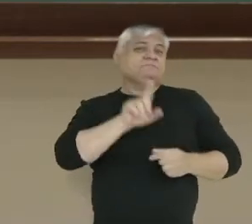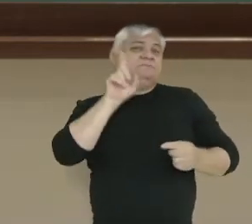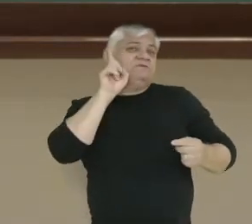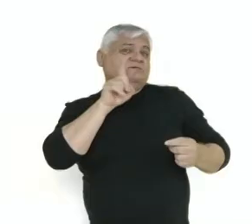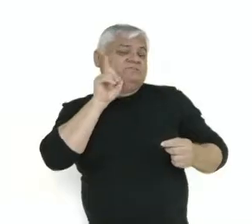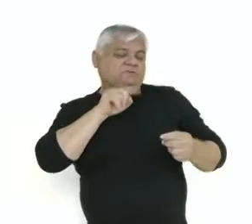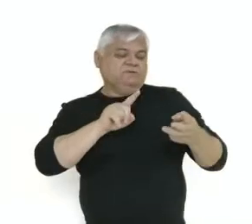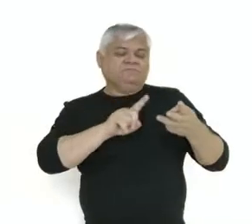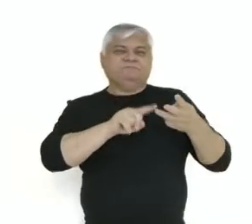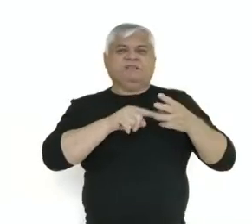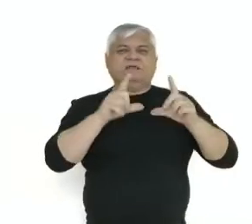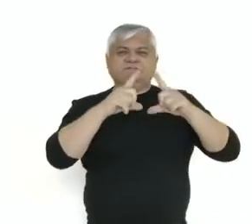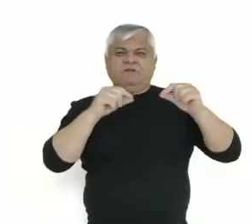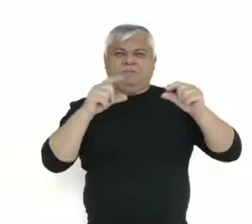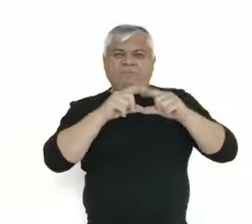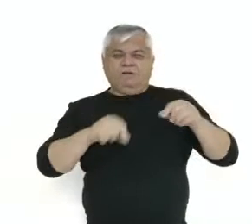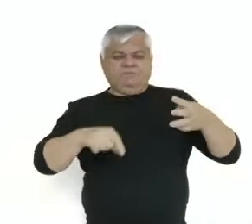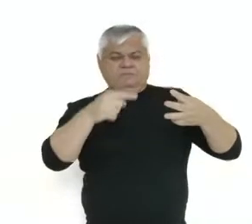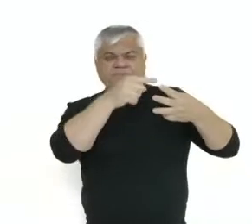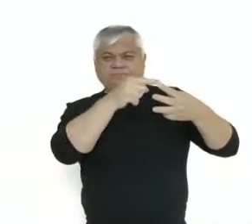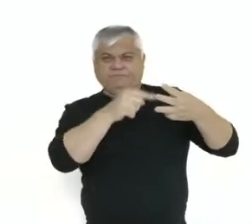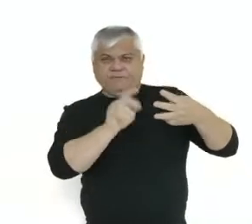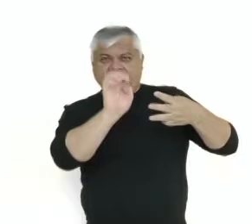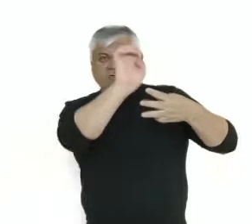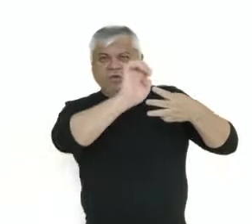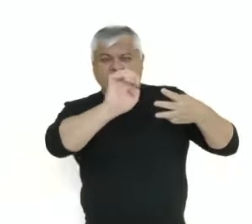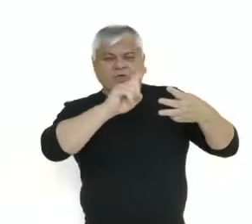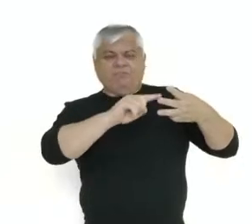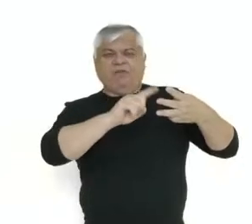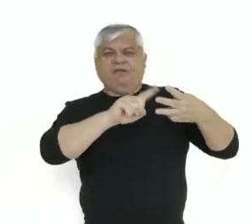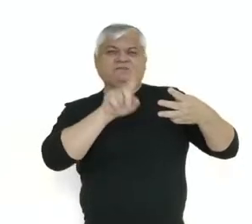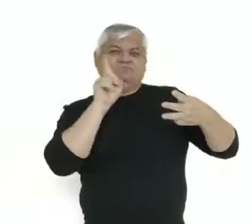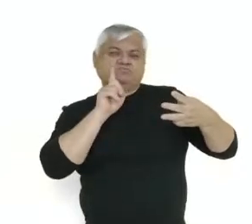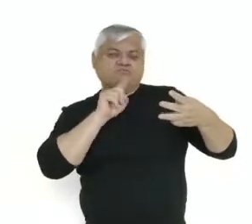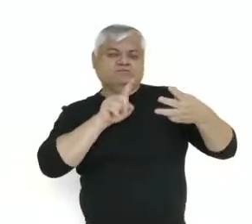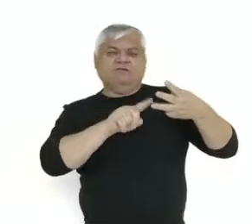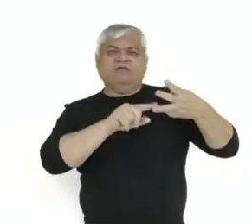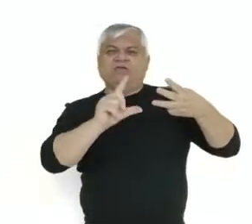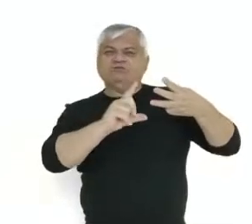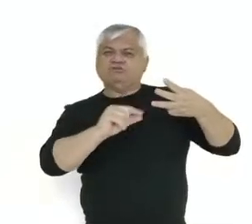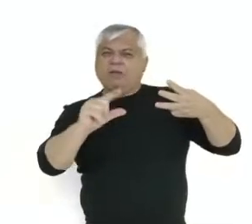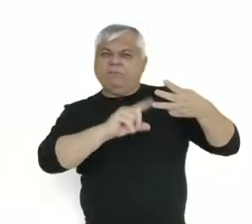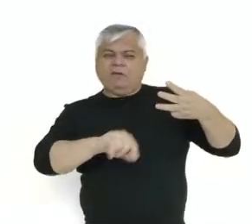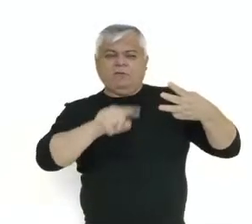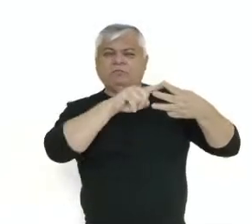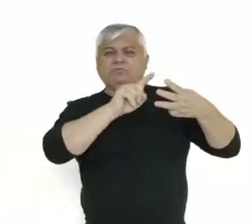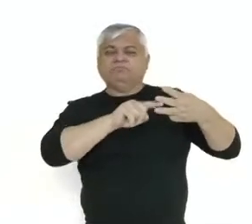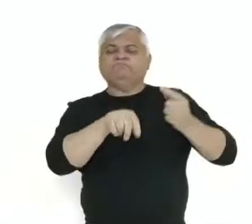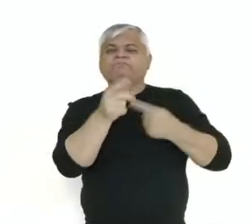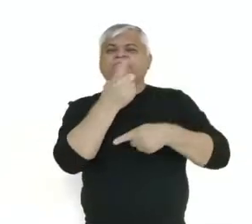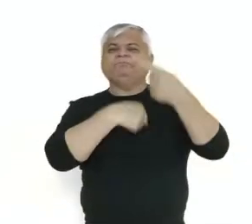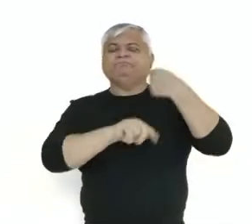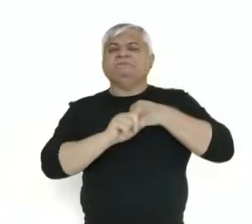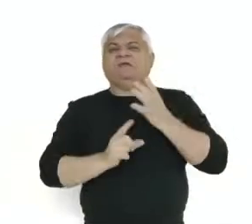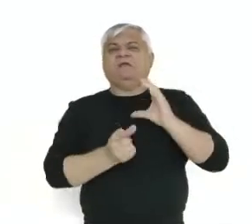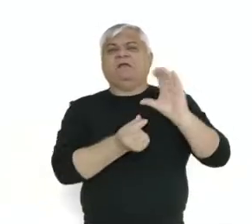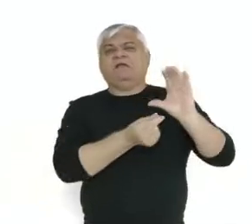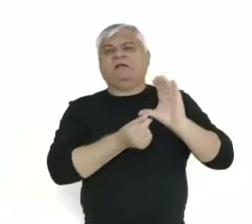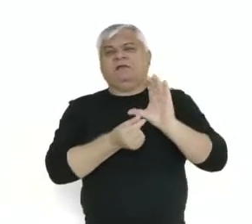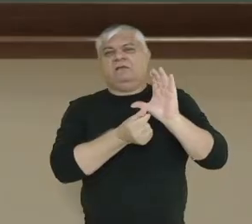no Japão, a gente vai ver que vai ocorrer um grande desenvolvimento do sistema capitalista. Mas o que